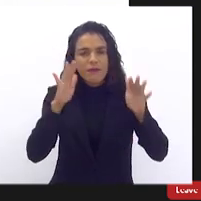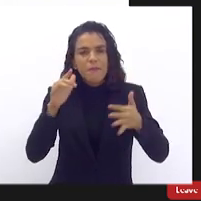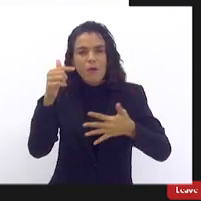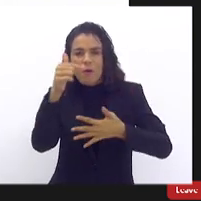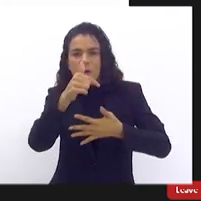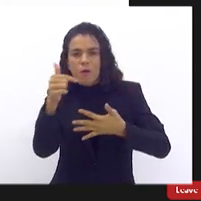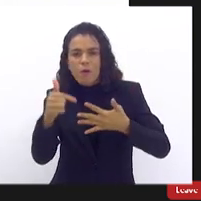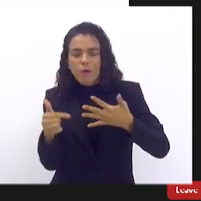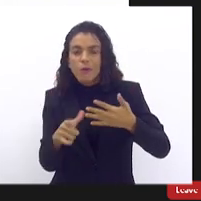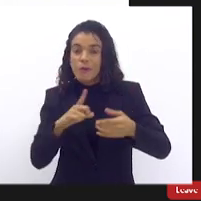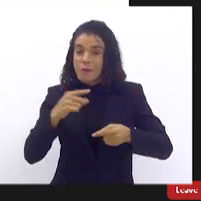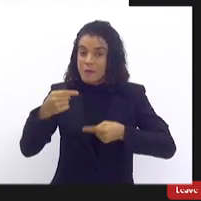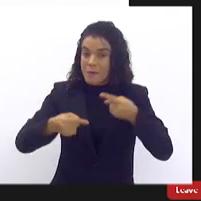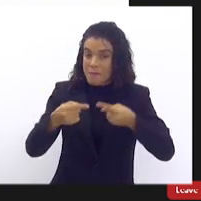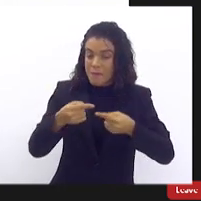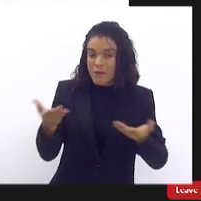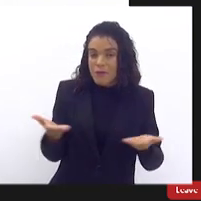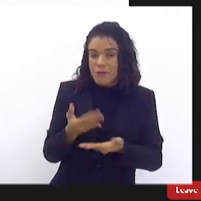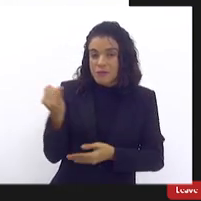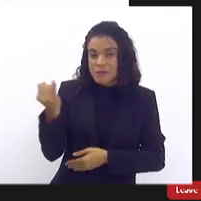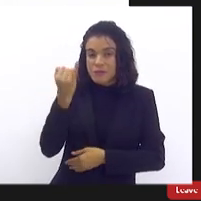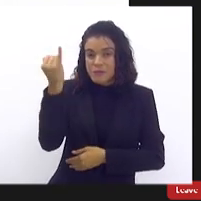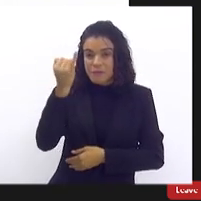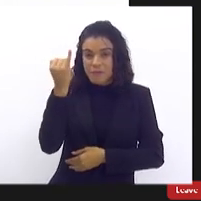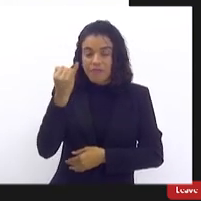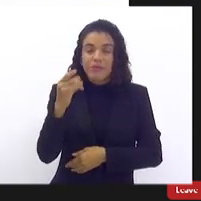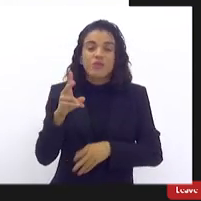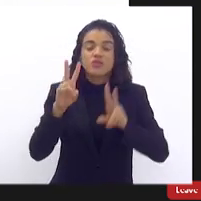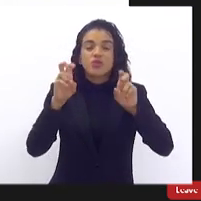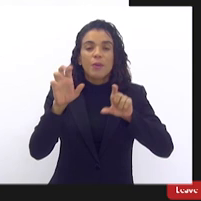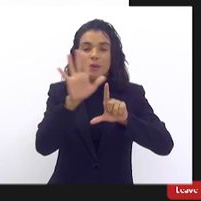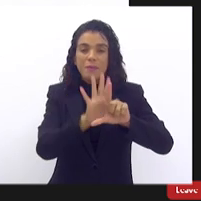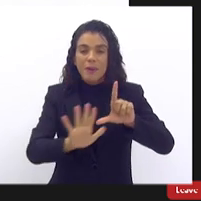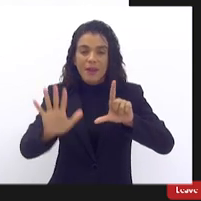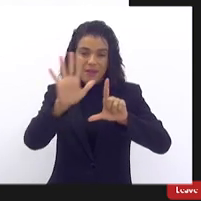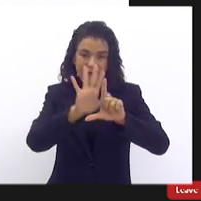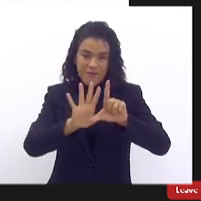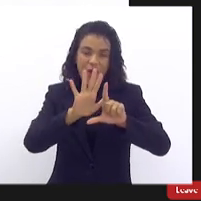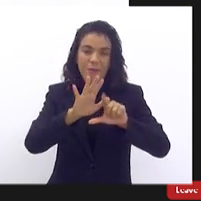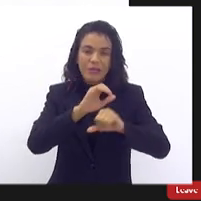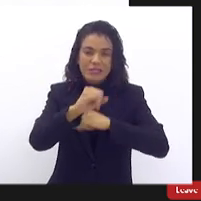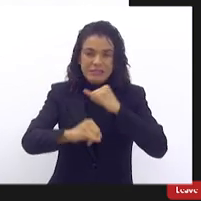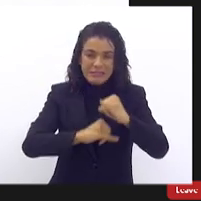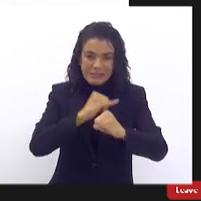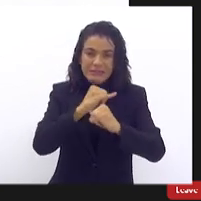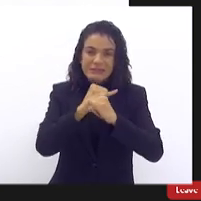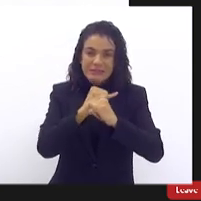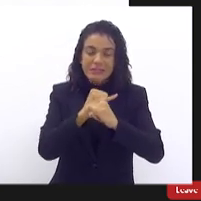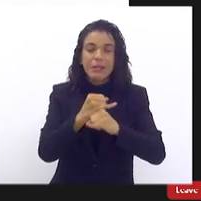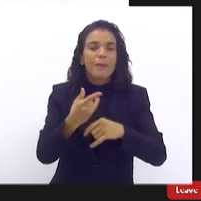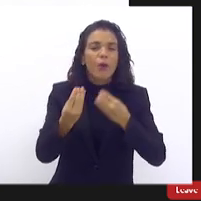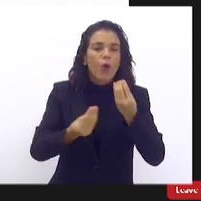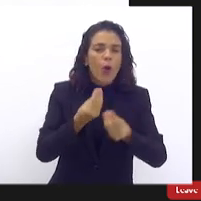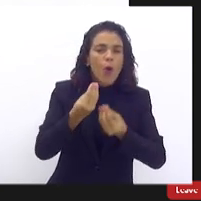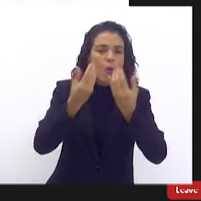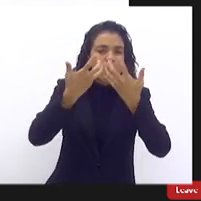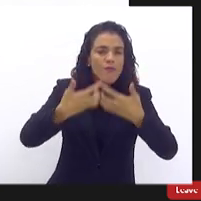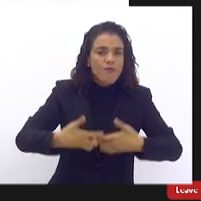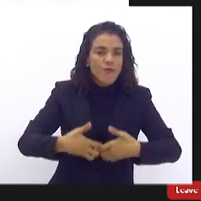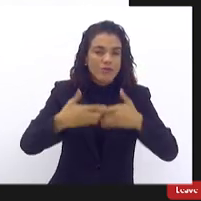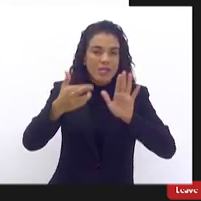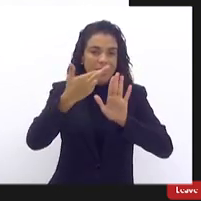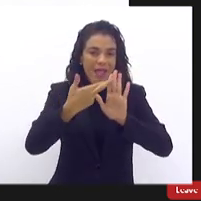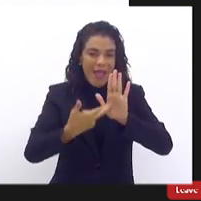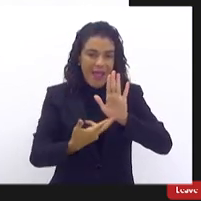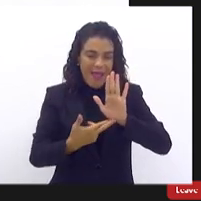jogo. A gente tem um debate importante hoje de regulação de plataformas digitais e das políticas dessas plataformas, e isso é